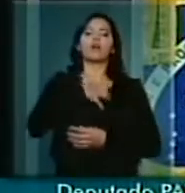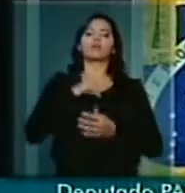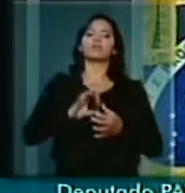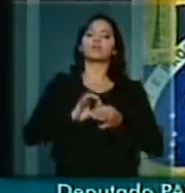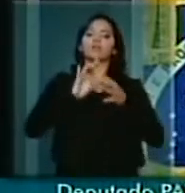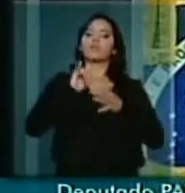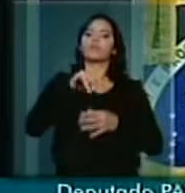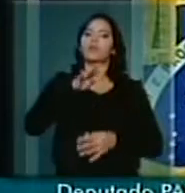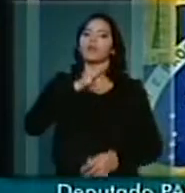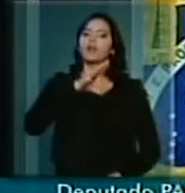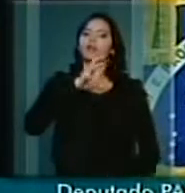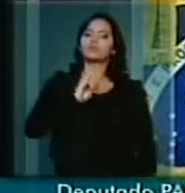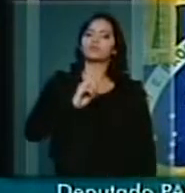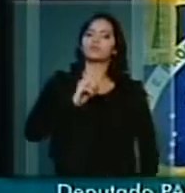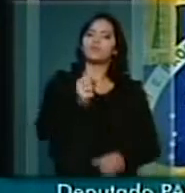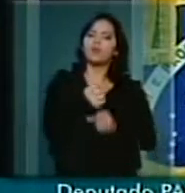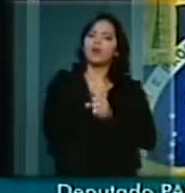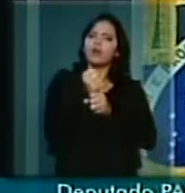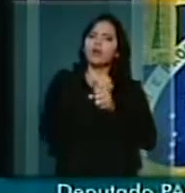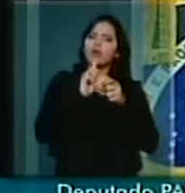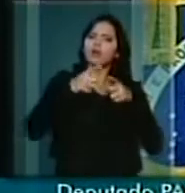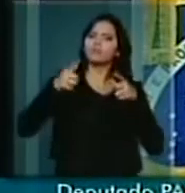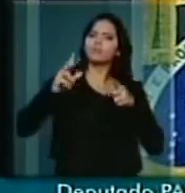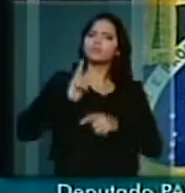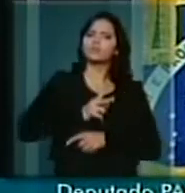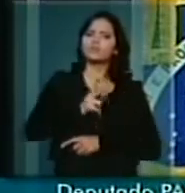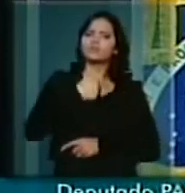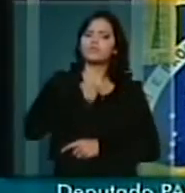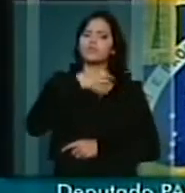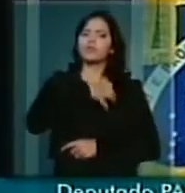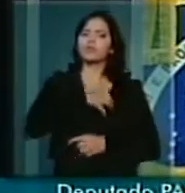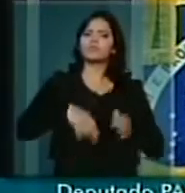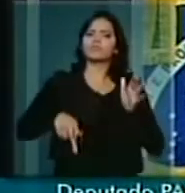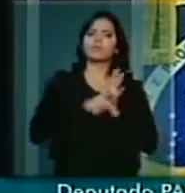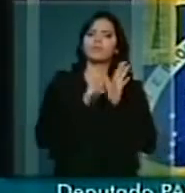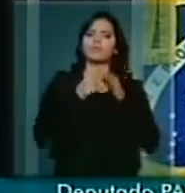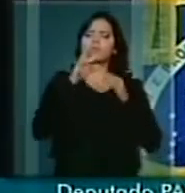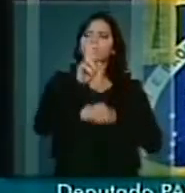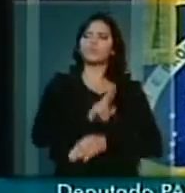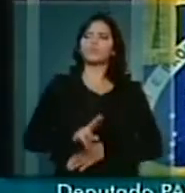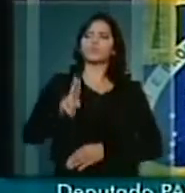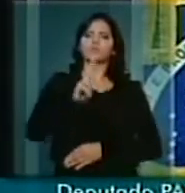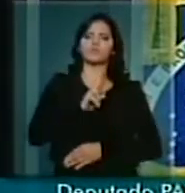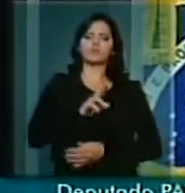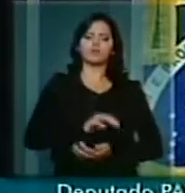democrático, amplo, que sempre foi uma característica da nossa universidade.